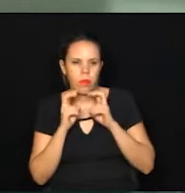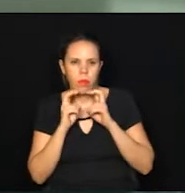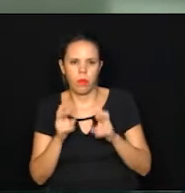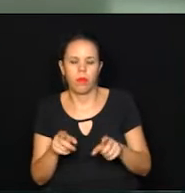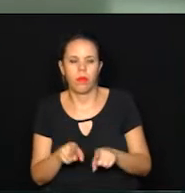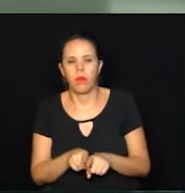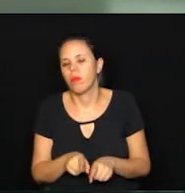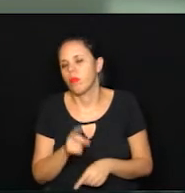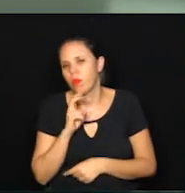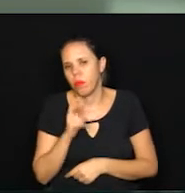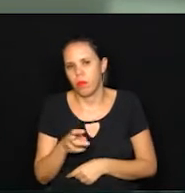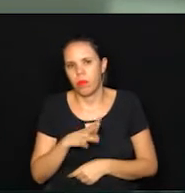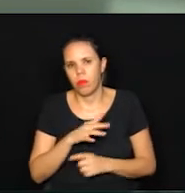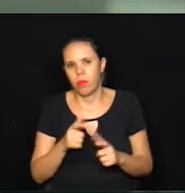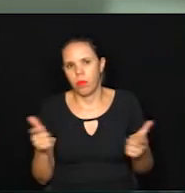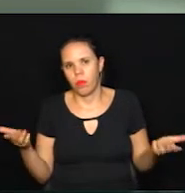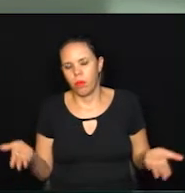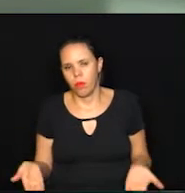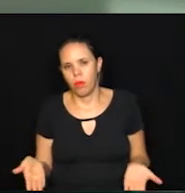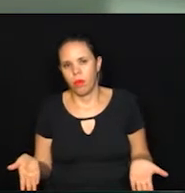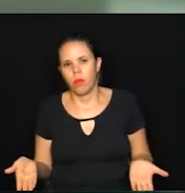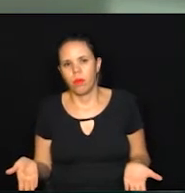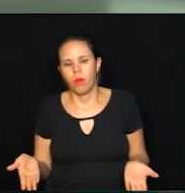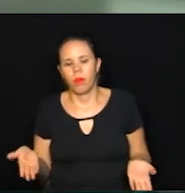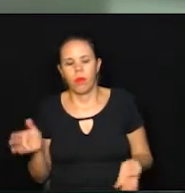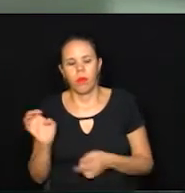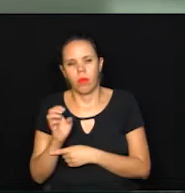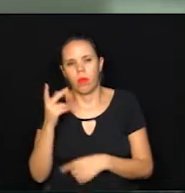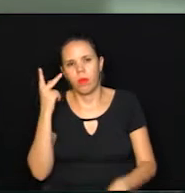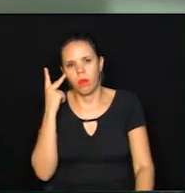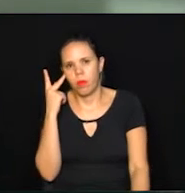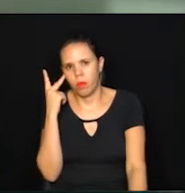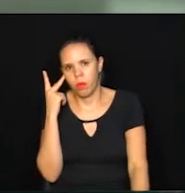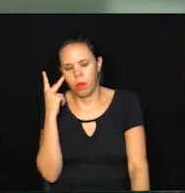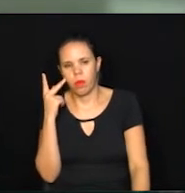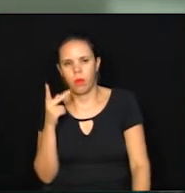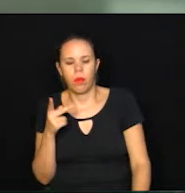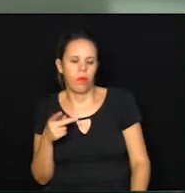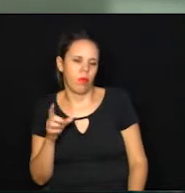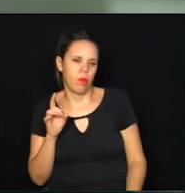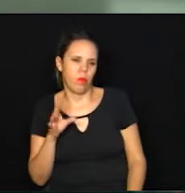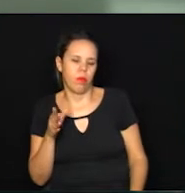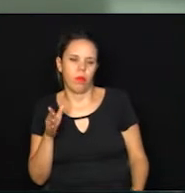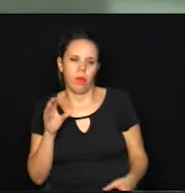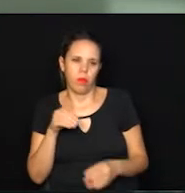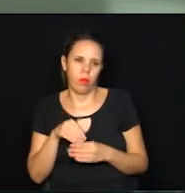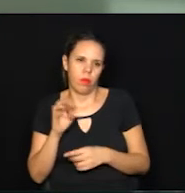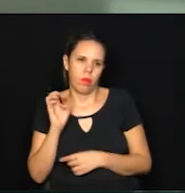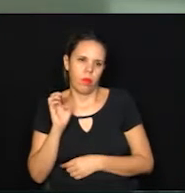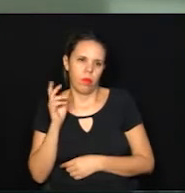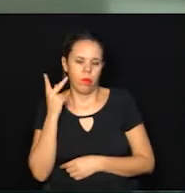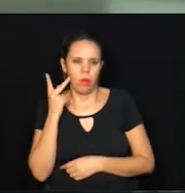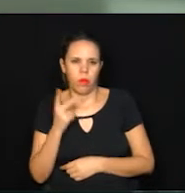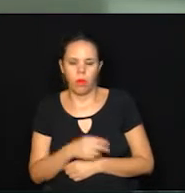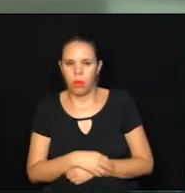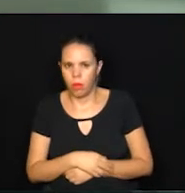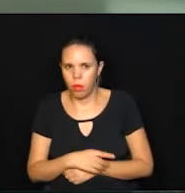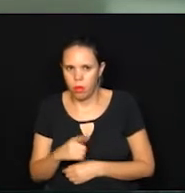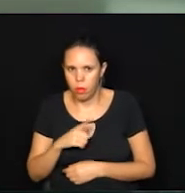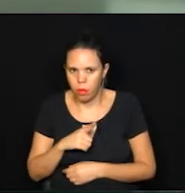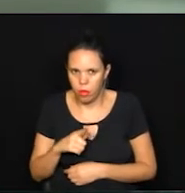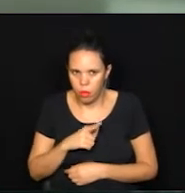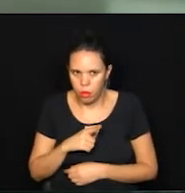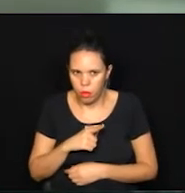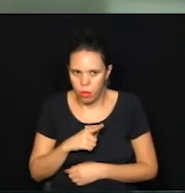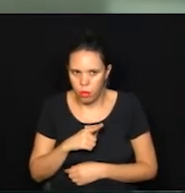cidades grandes, por exemplo, aqui do estado de São Paulo, ficando restrito somente ao estado de São Paulo, também possuem uma